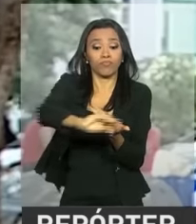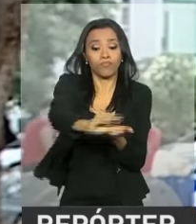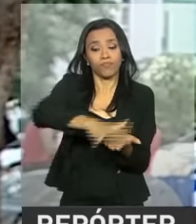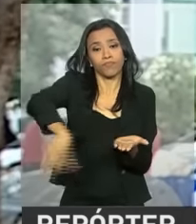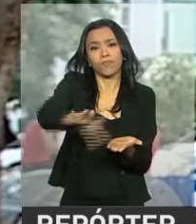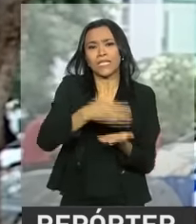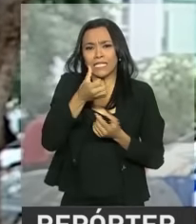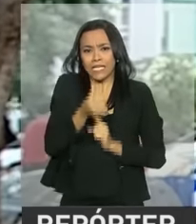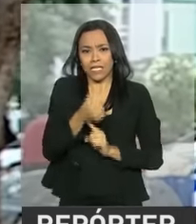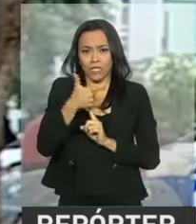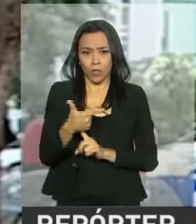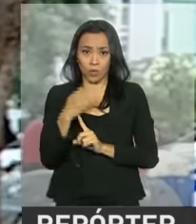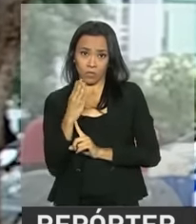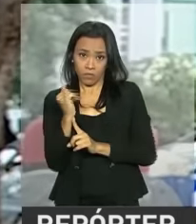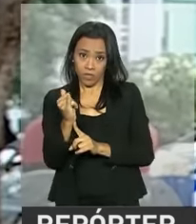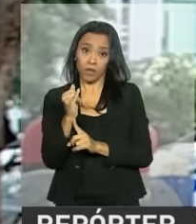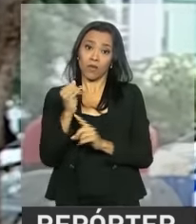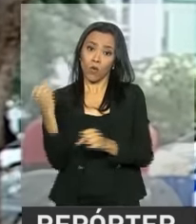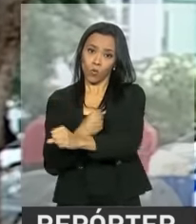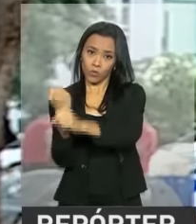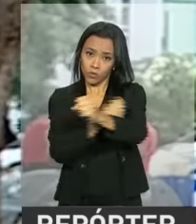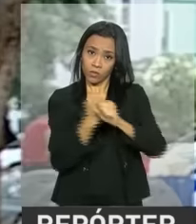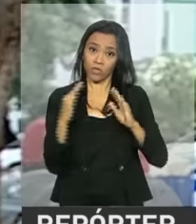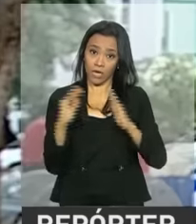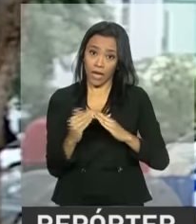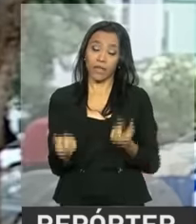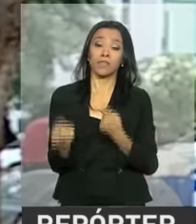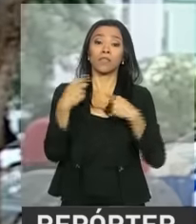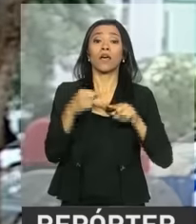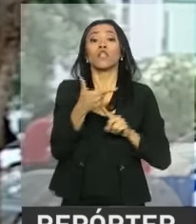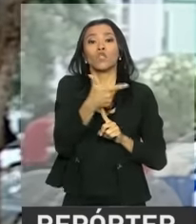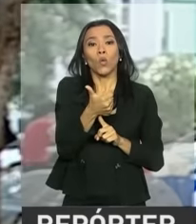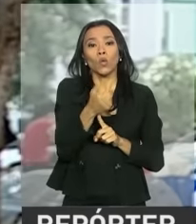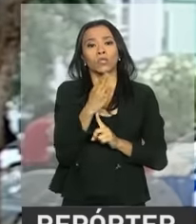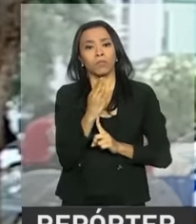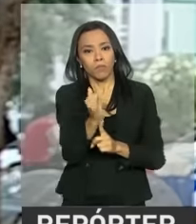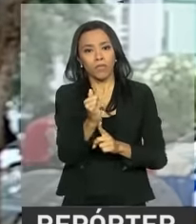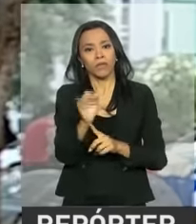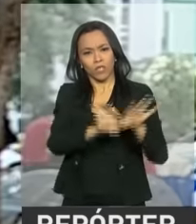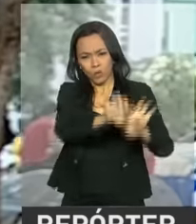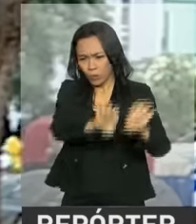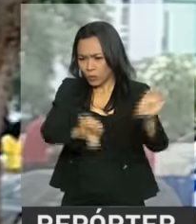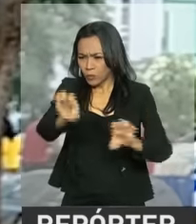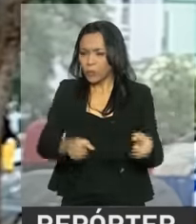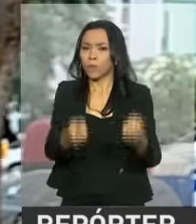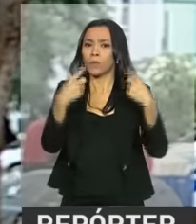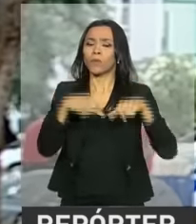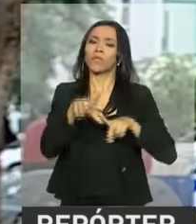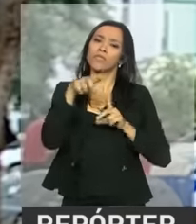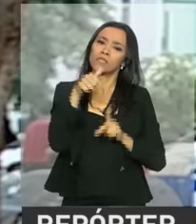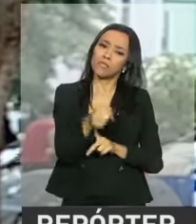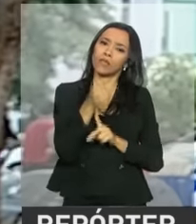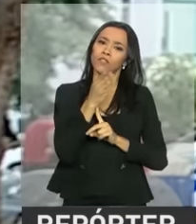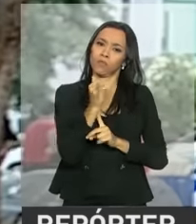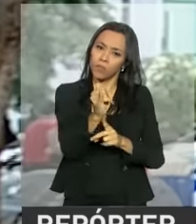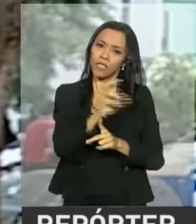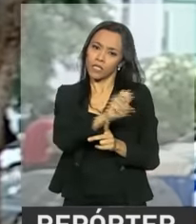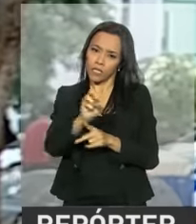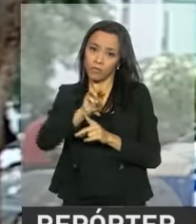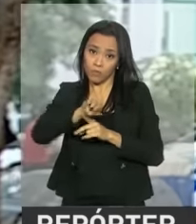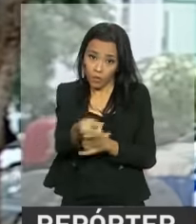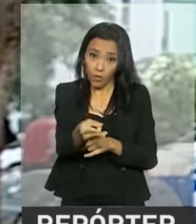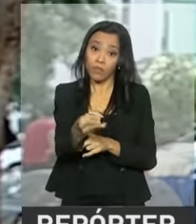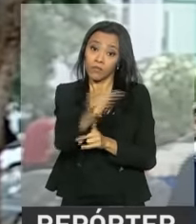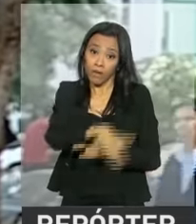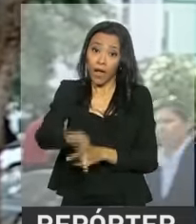62 bilhões para habitação Popular 12 bilhões para a infraestrutura e r bilhões meio deais